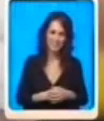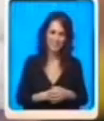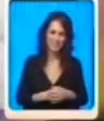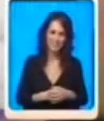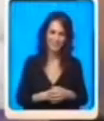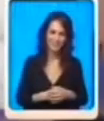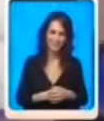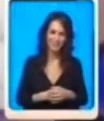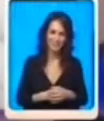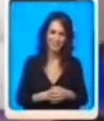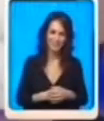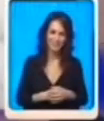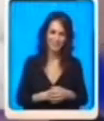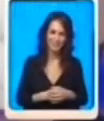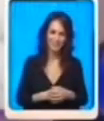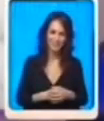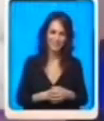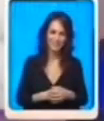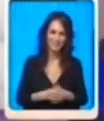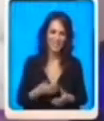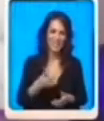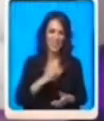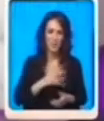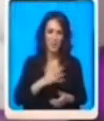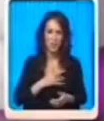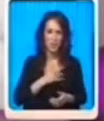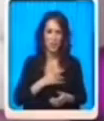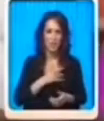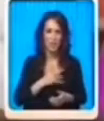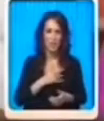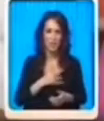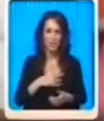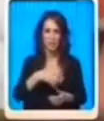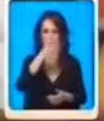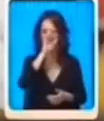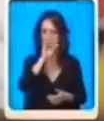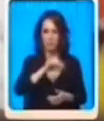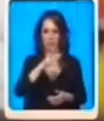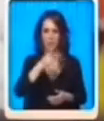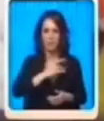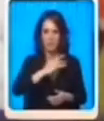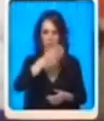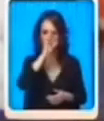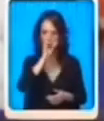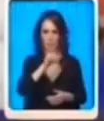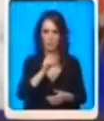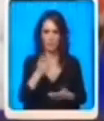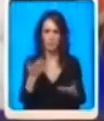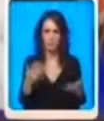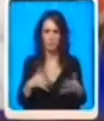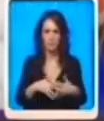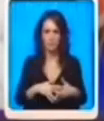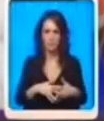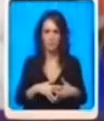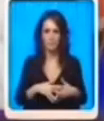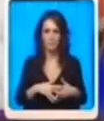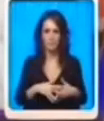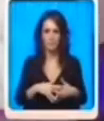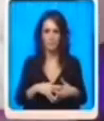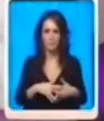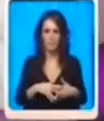E esse também é muito fã do esporte, também é muito coisa do esporte. Sim. E